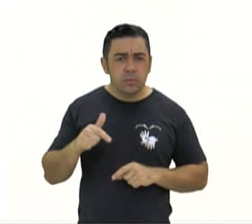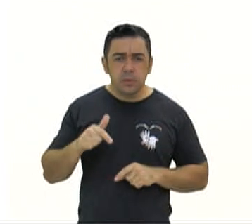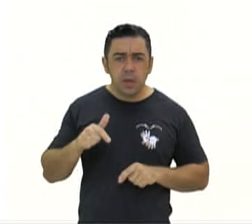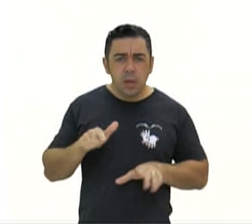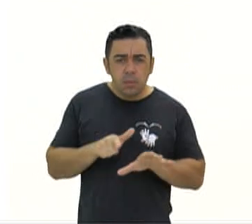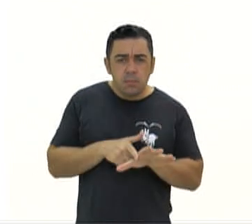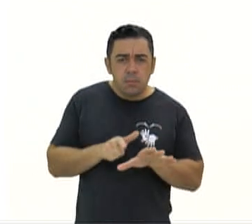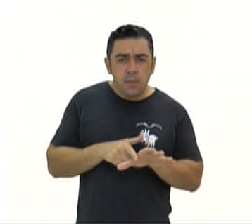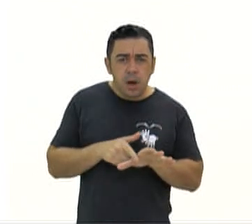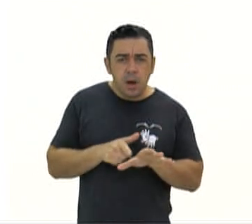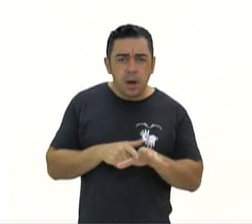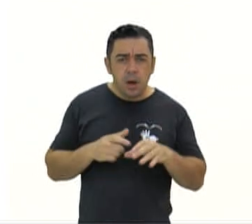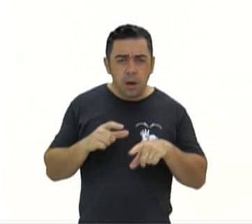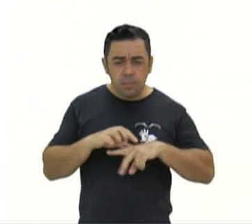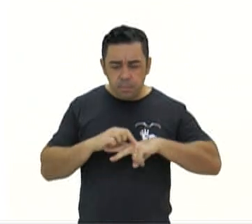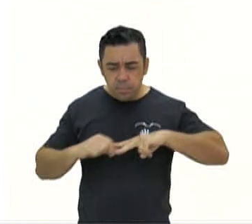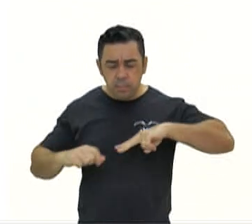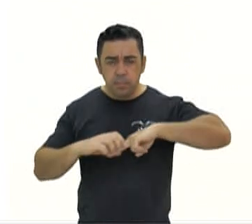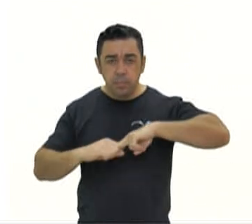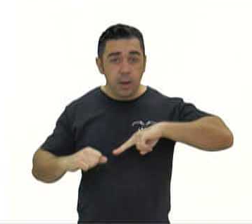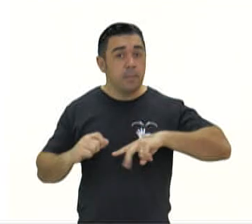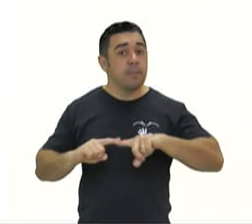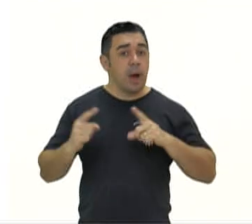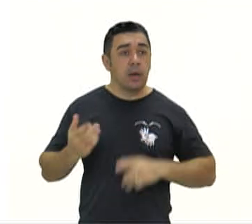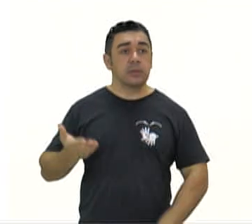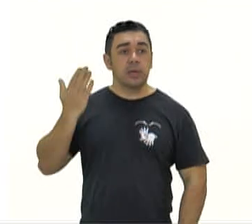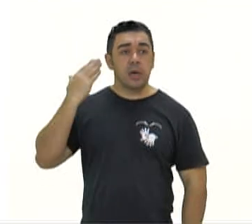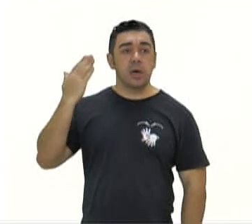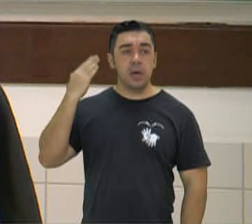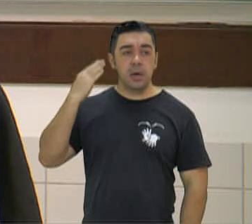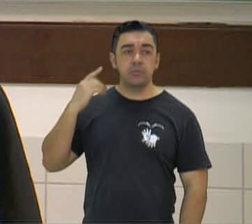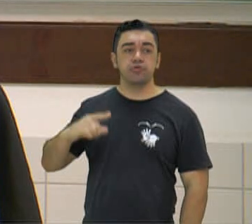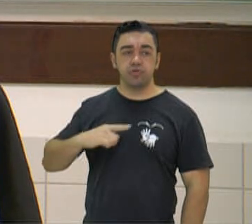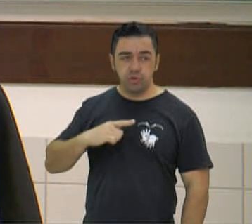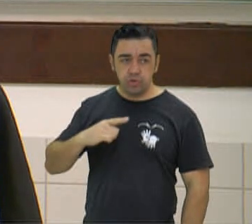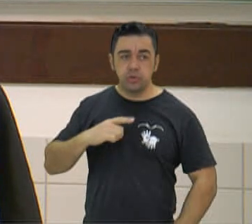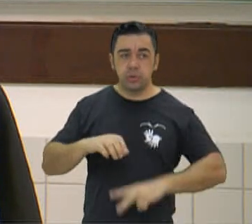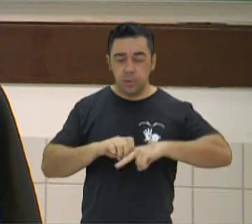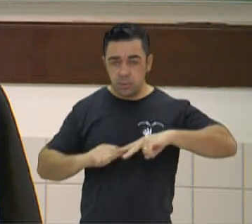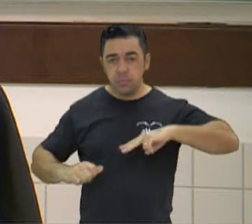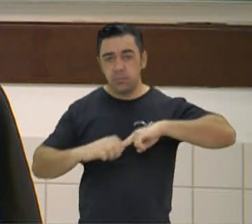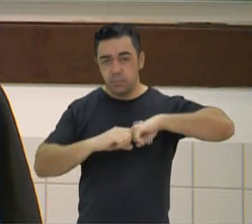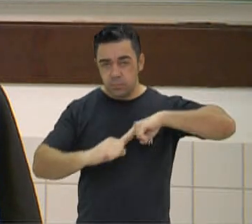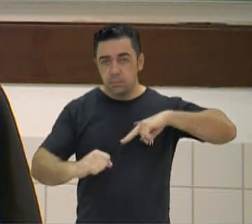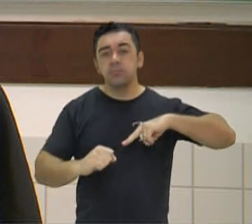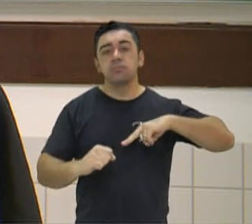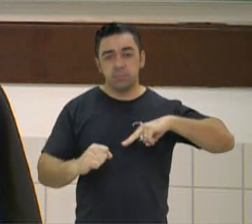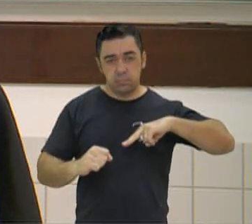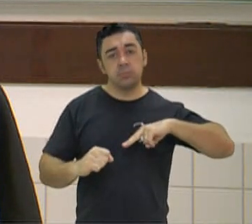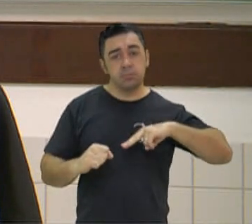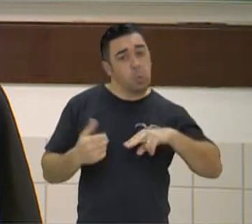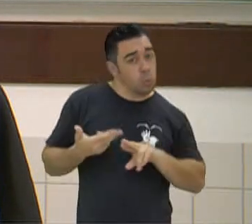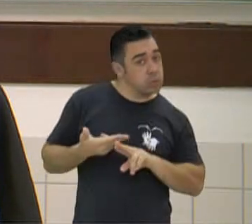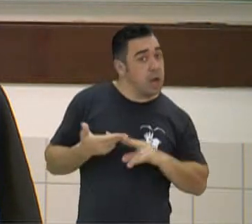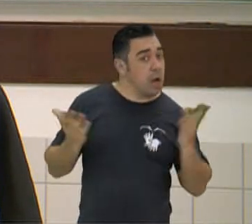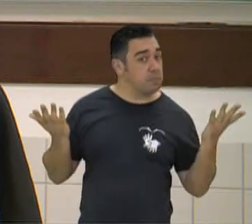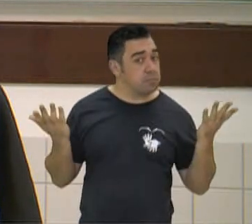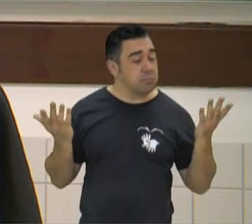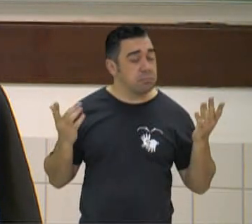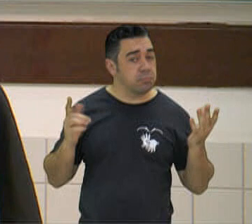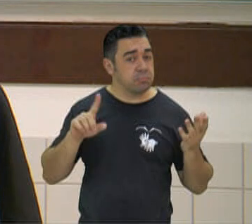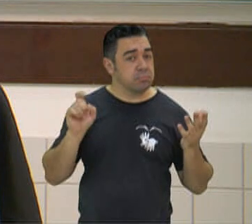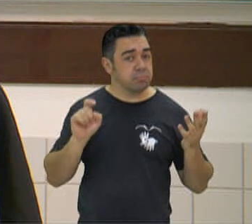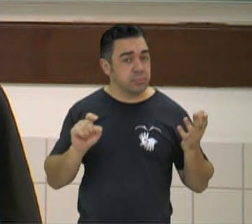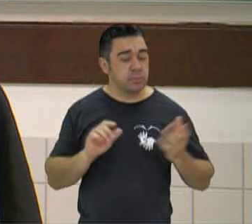esses dois ossos. É uma evidência de que o ancestral dela lá atrás tinha esses membros e que serviam para alguma coisa. Quando